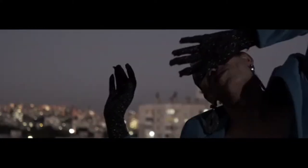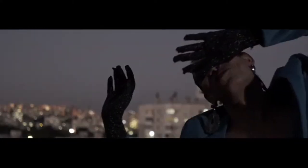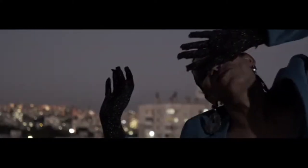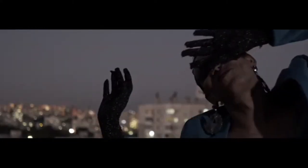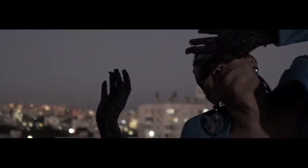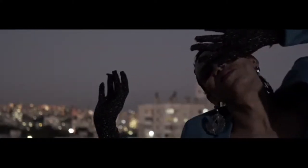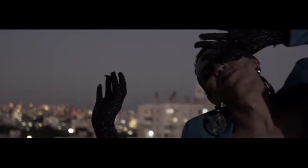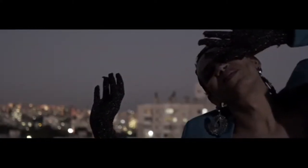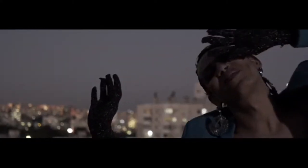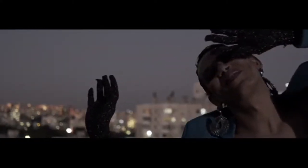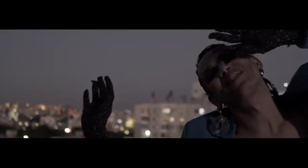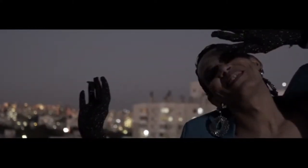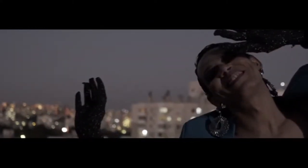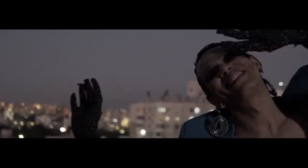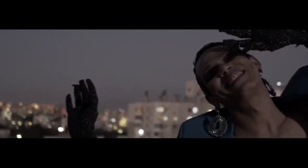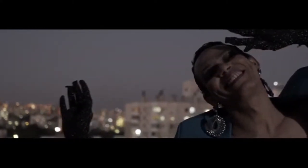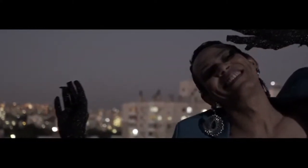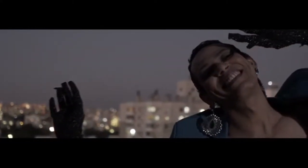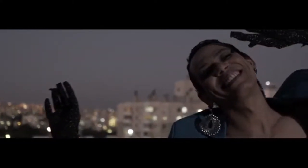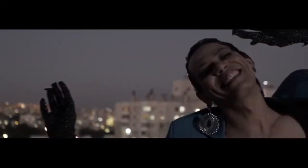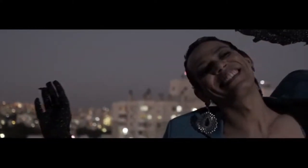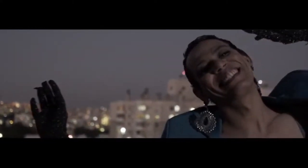não te interessa.